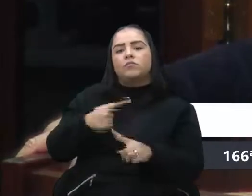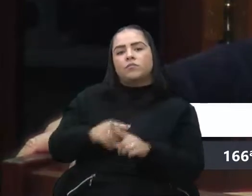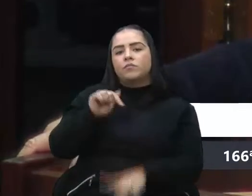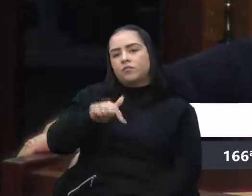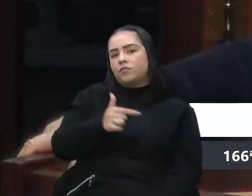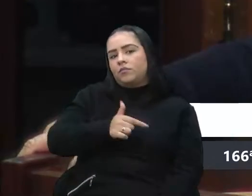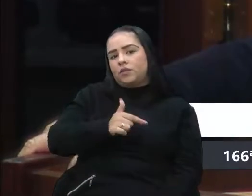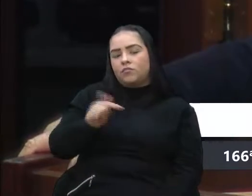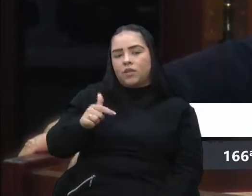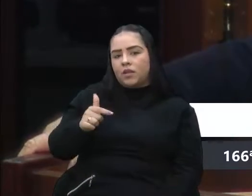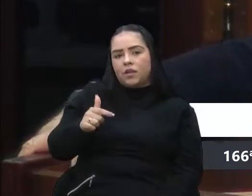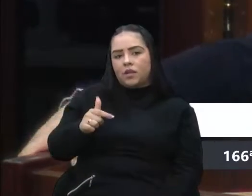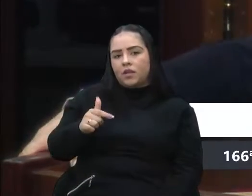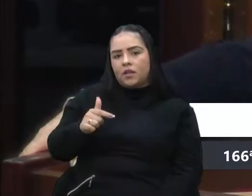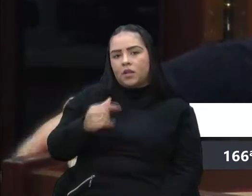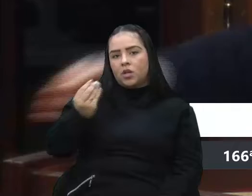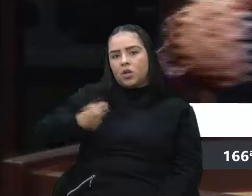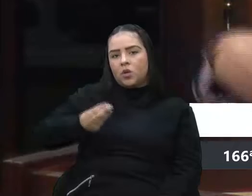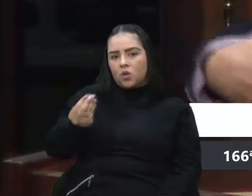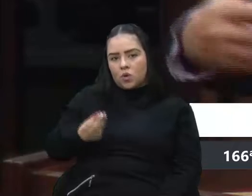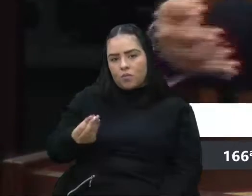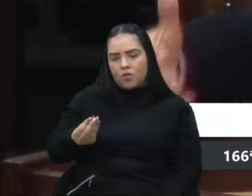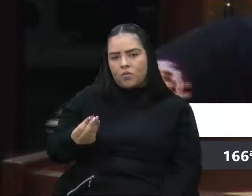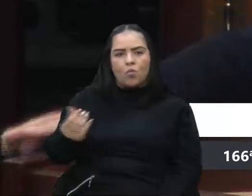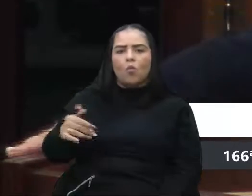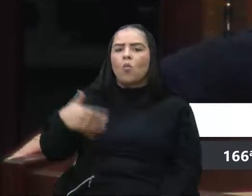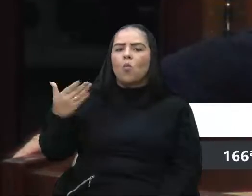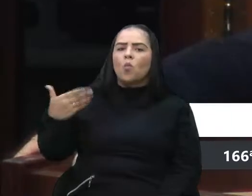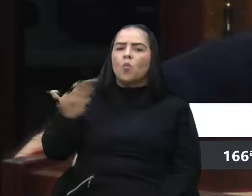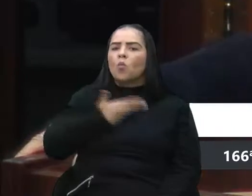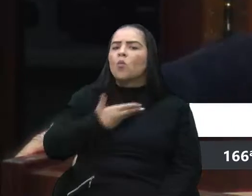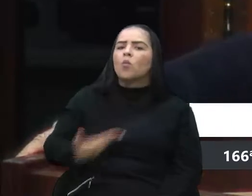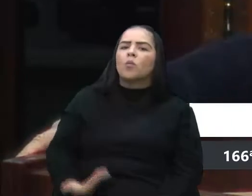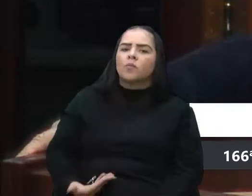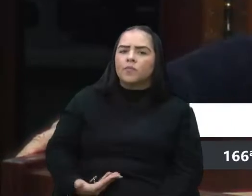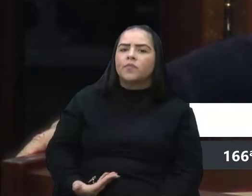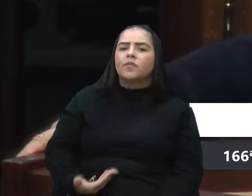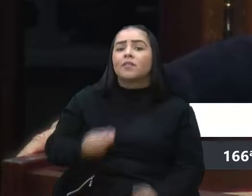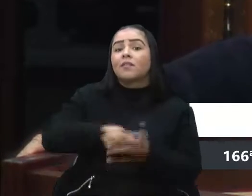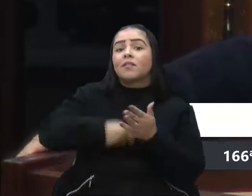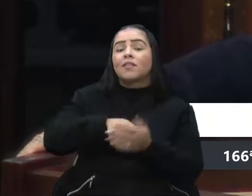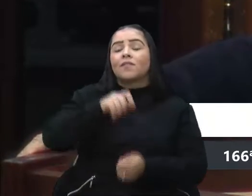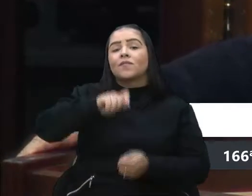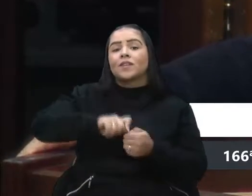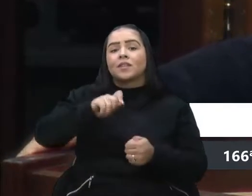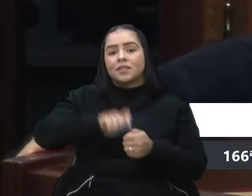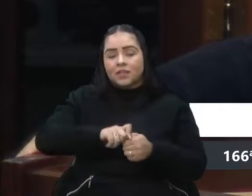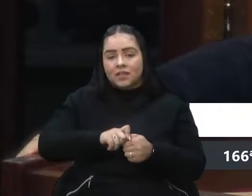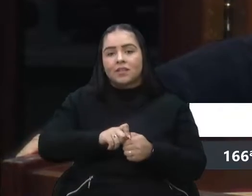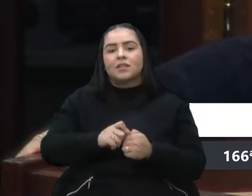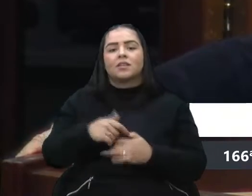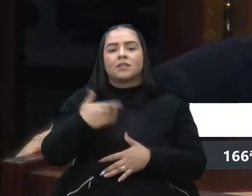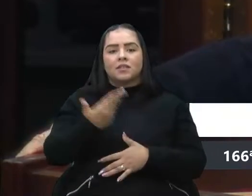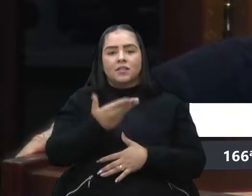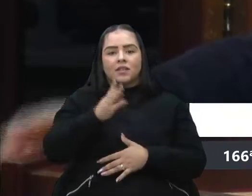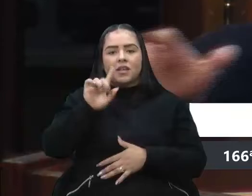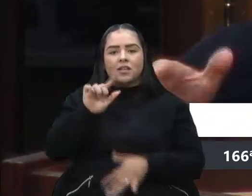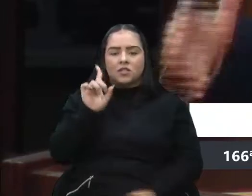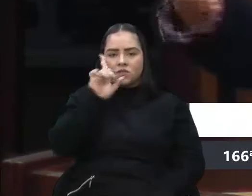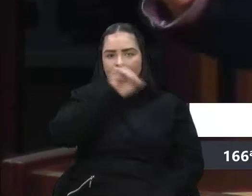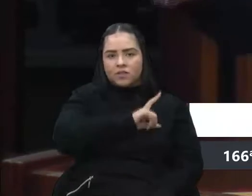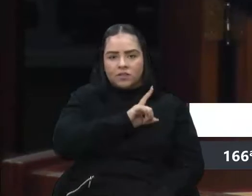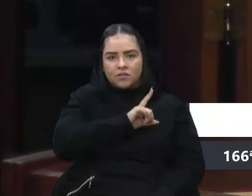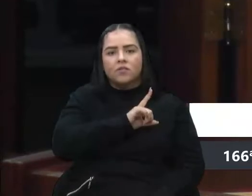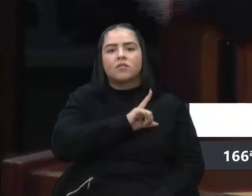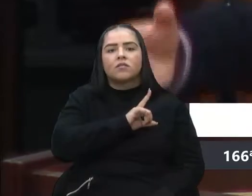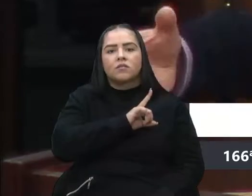teria evento para satisfazer. Então, quando o governo tenta fazer e banca numa situação muito difícil,